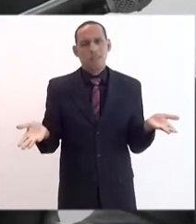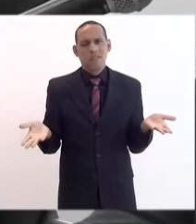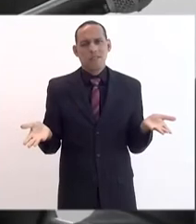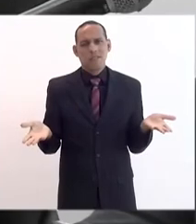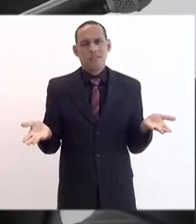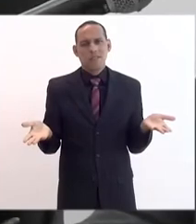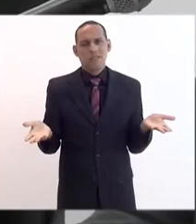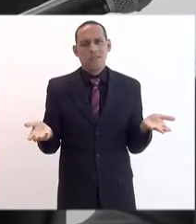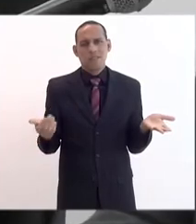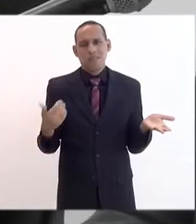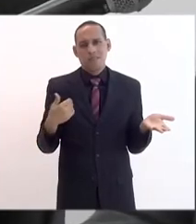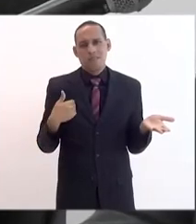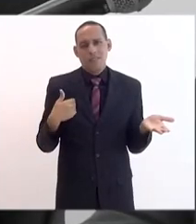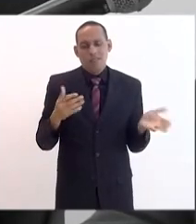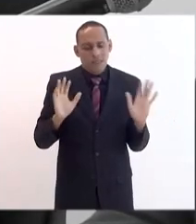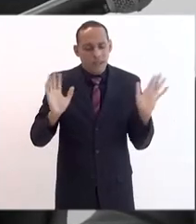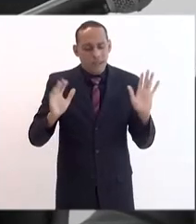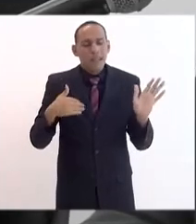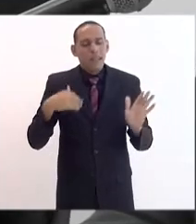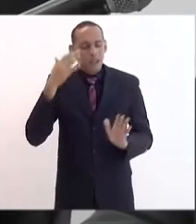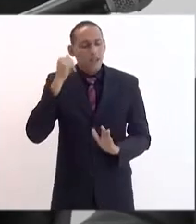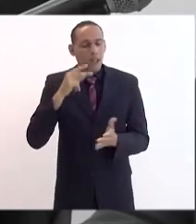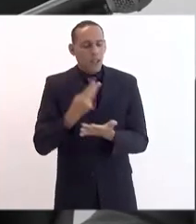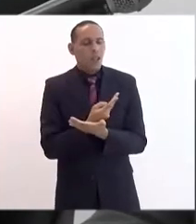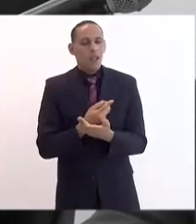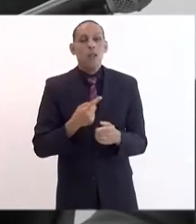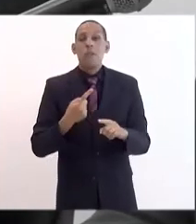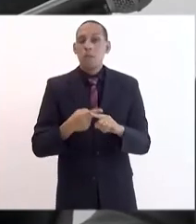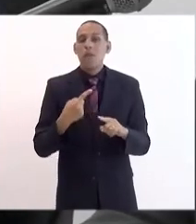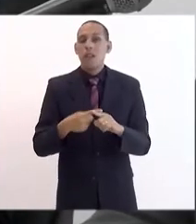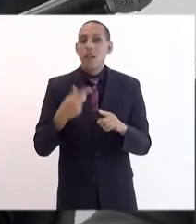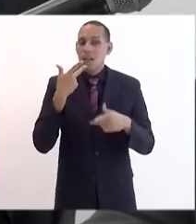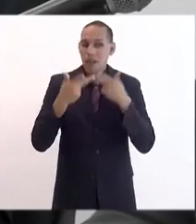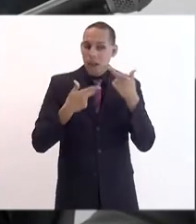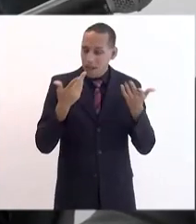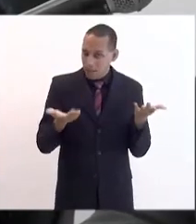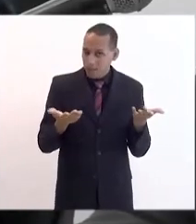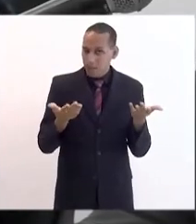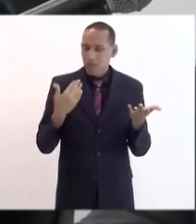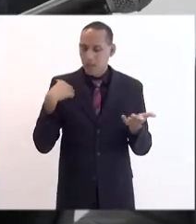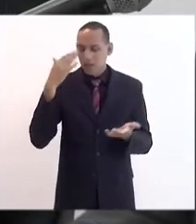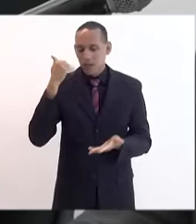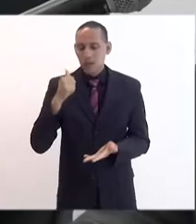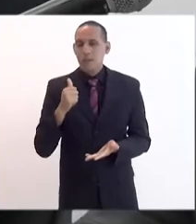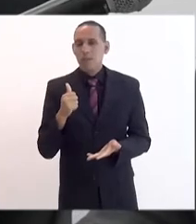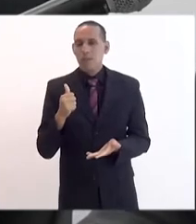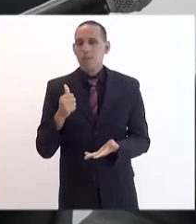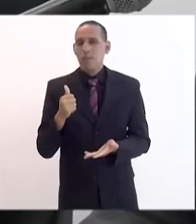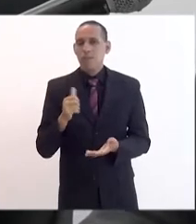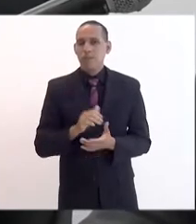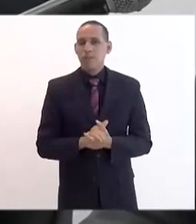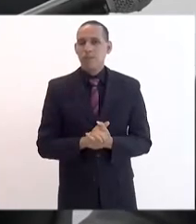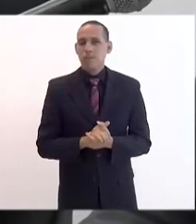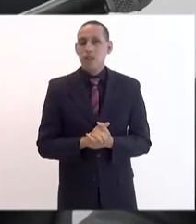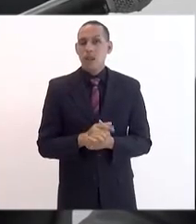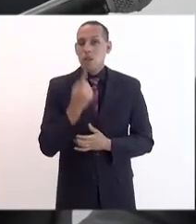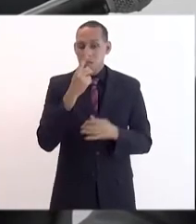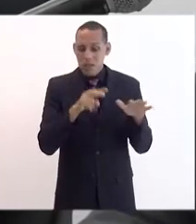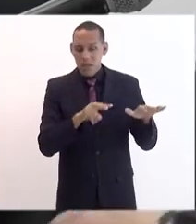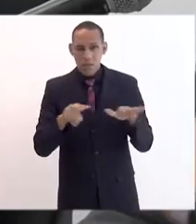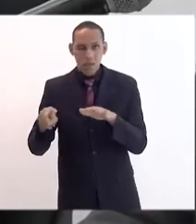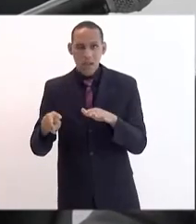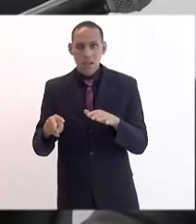não me deixarei. Eu sei o que está acontecendo e por que está acontecendo isso. Óbvio, em uma semana,